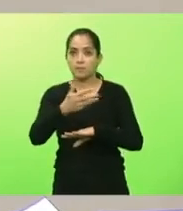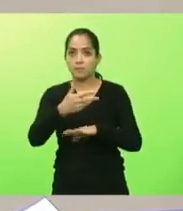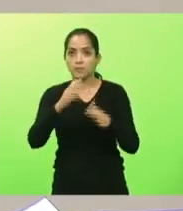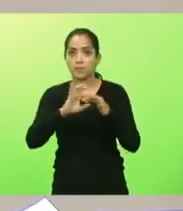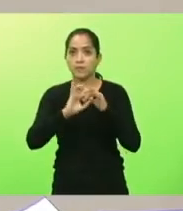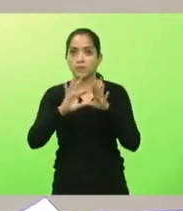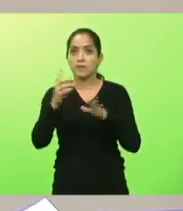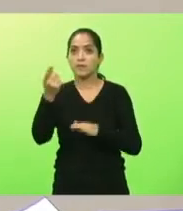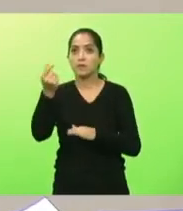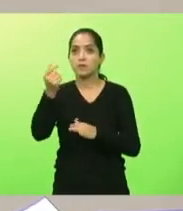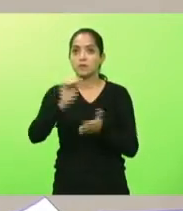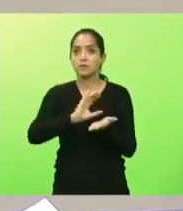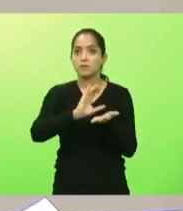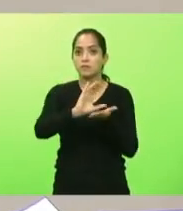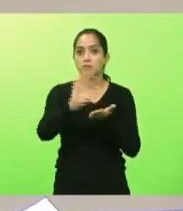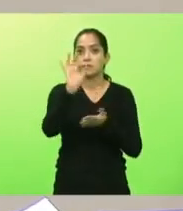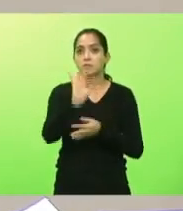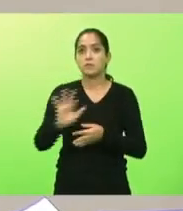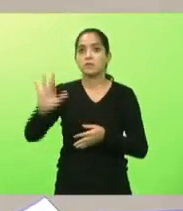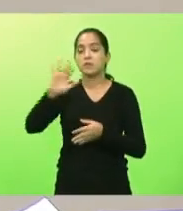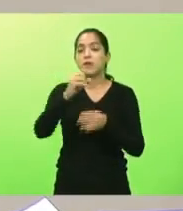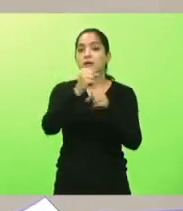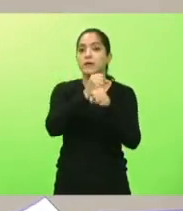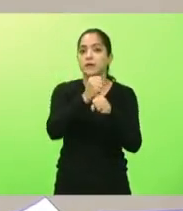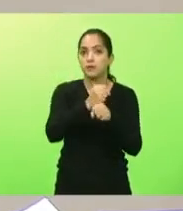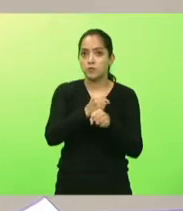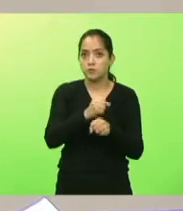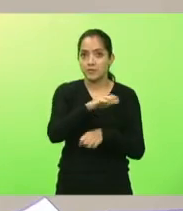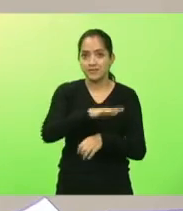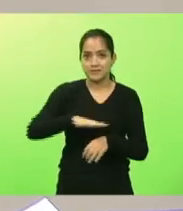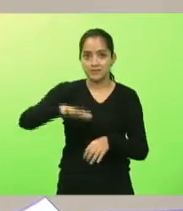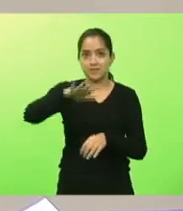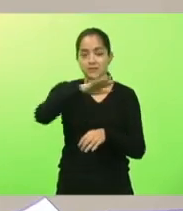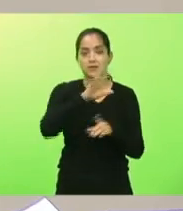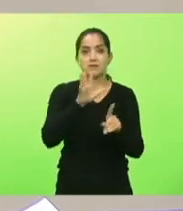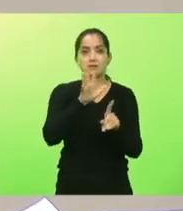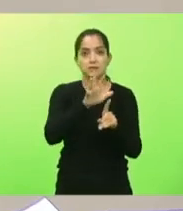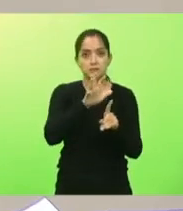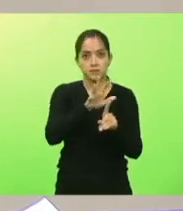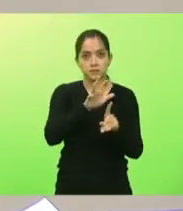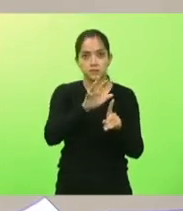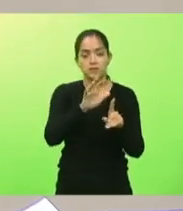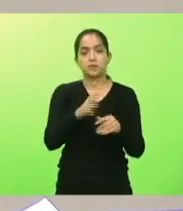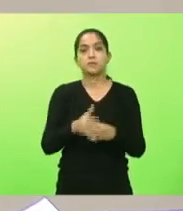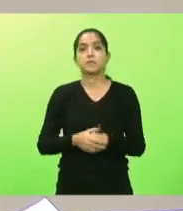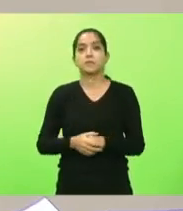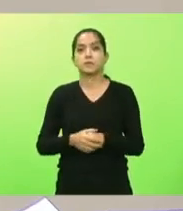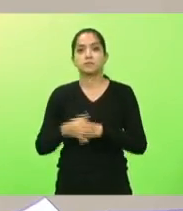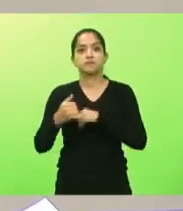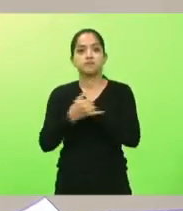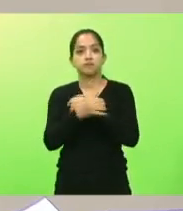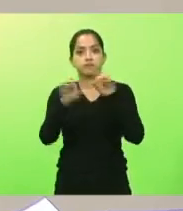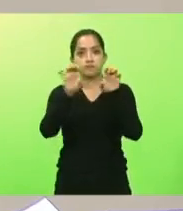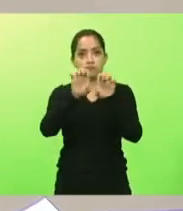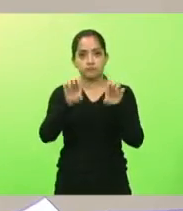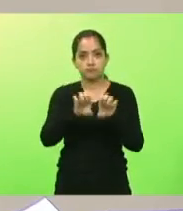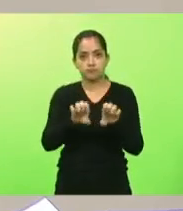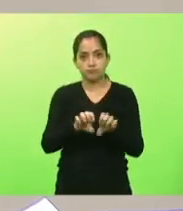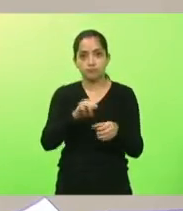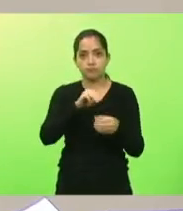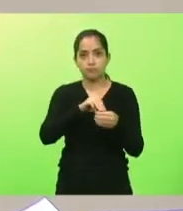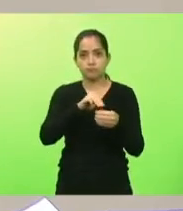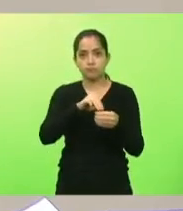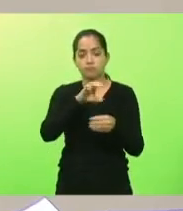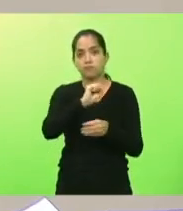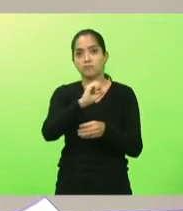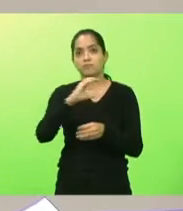recursos federais destinados à reconstrução de áreas afetadas e restabelecimento de infraestrutura essenciais aos municípios catarinenses